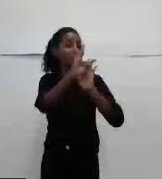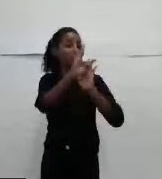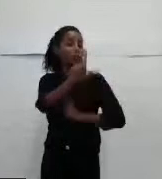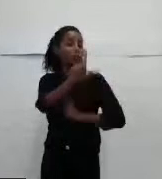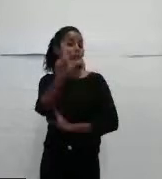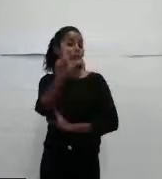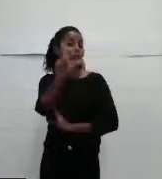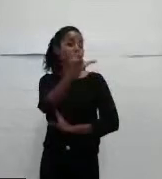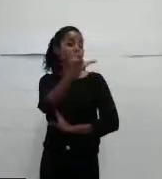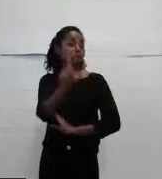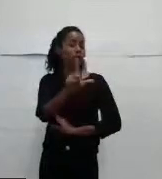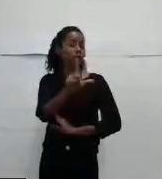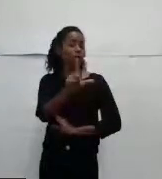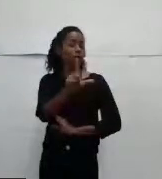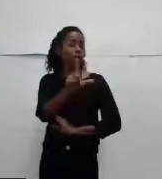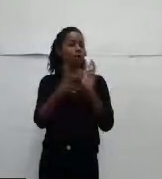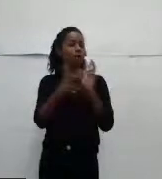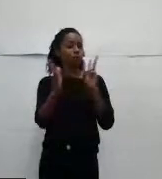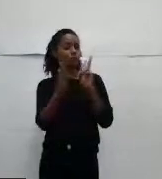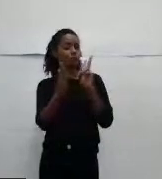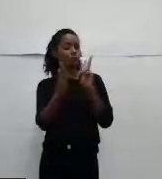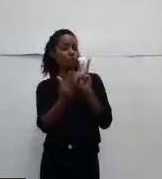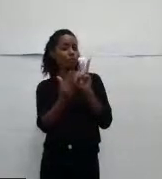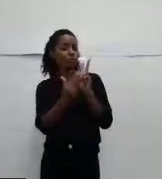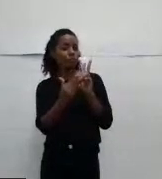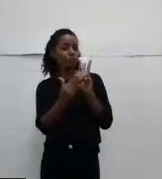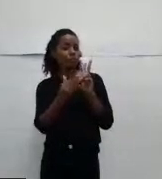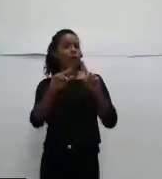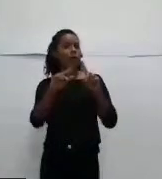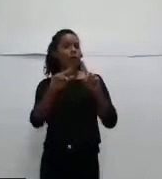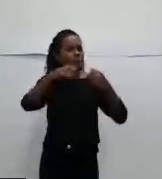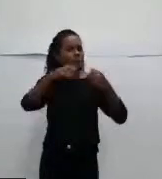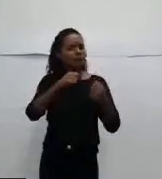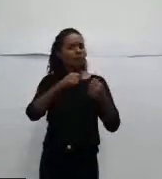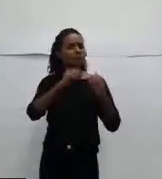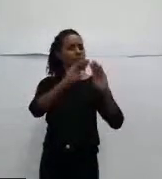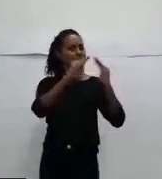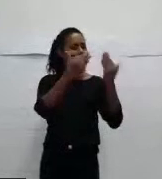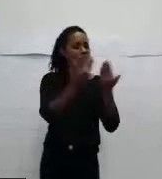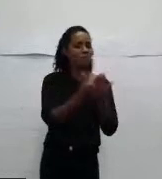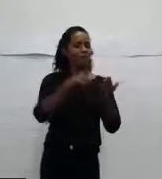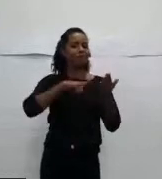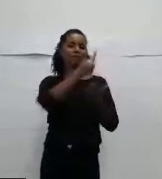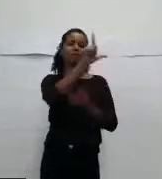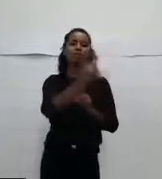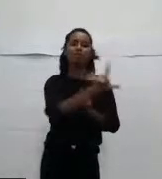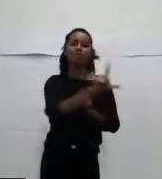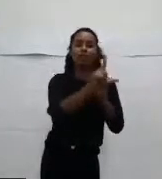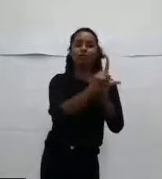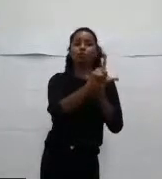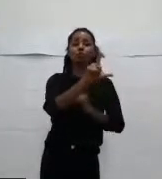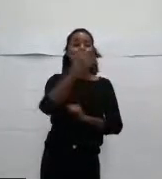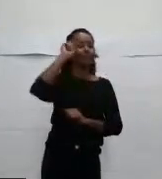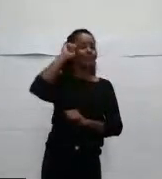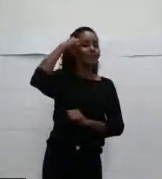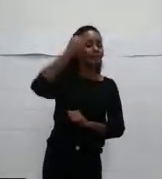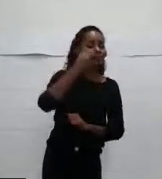indígena. Então, nós precisamos muito mais disso nas escolas. E se nós tivéssemos sido alfabetizados